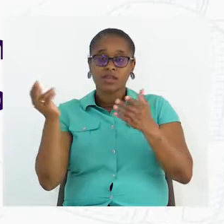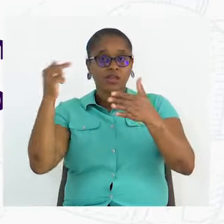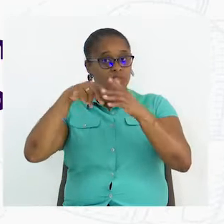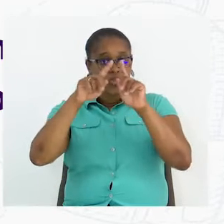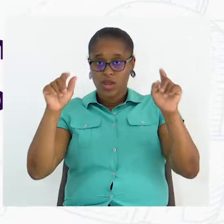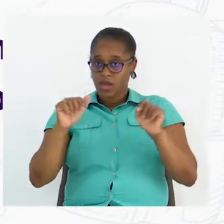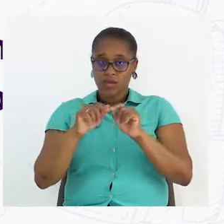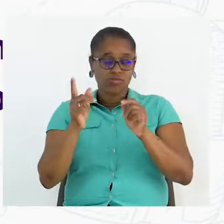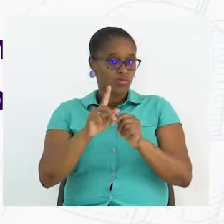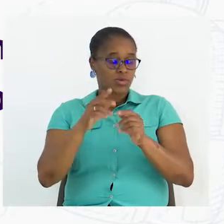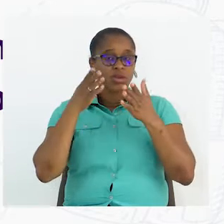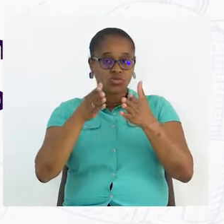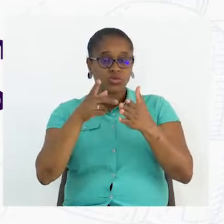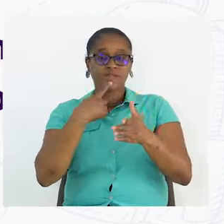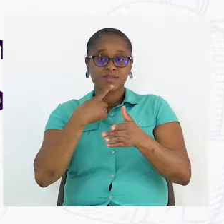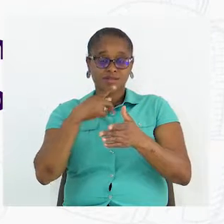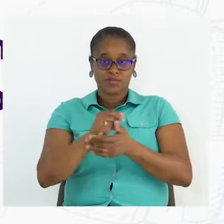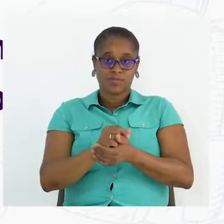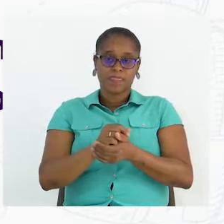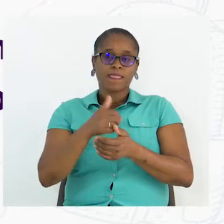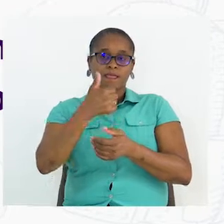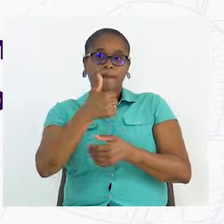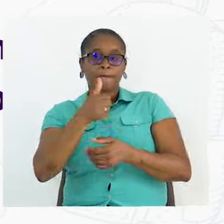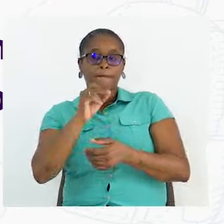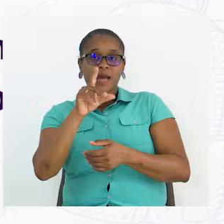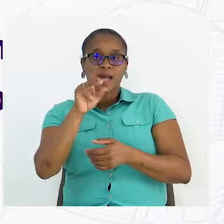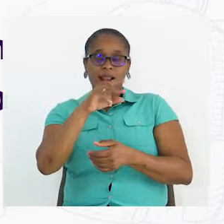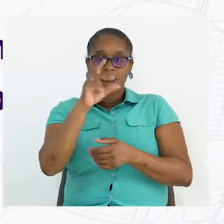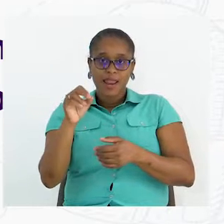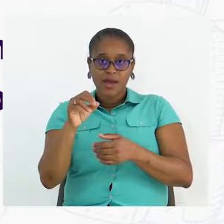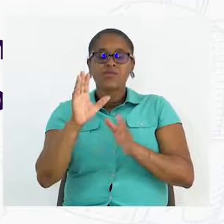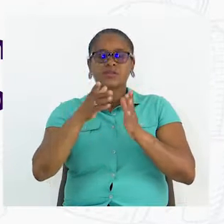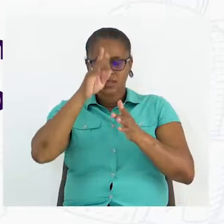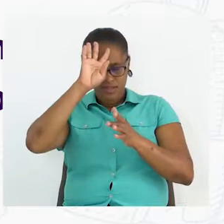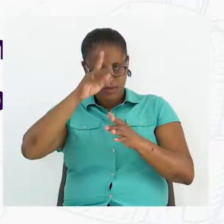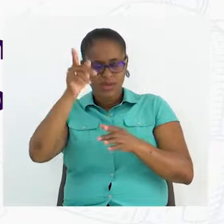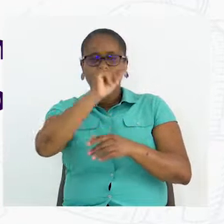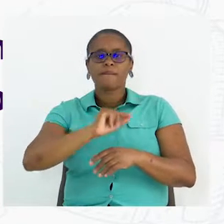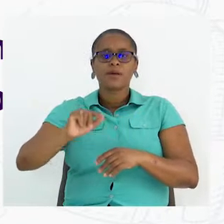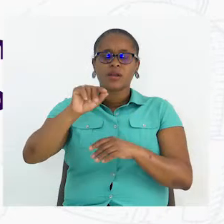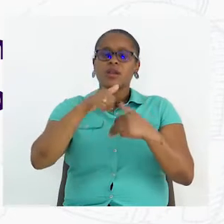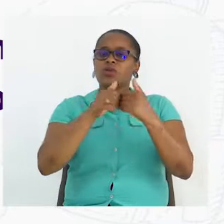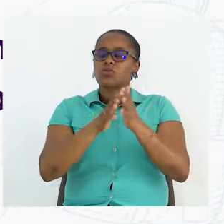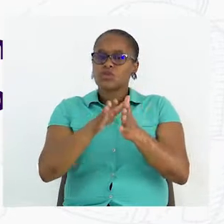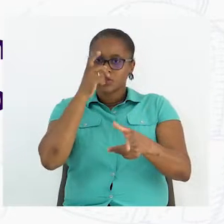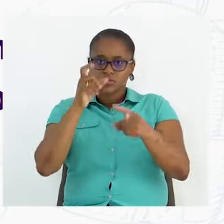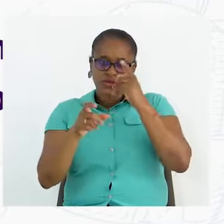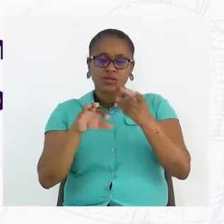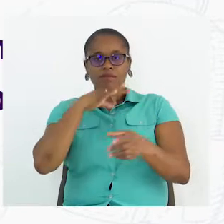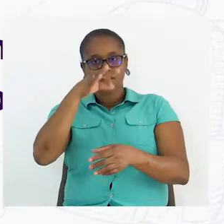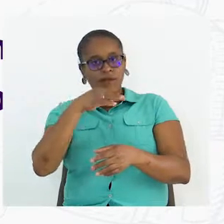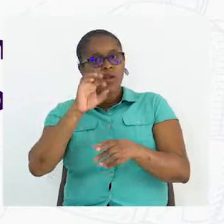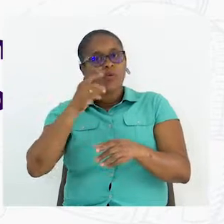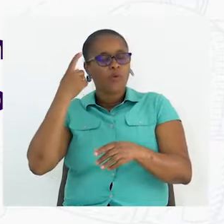Balão, que nós já sabemos, praticamente todas as personagens falam ou pensam através de balões.